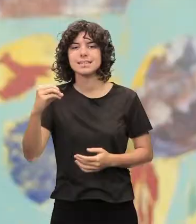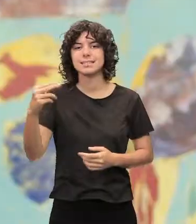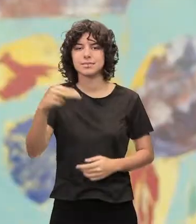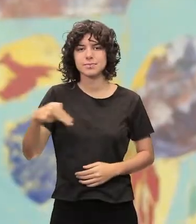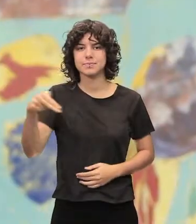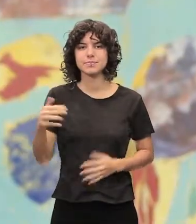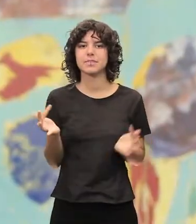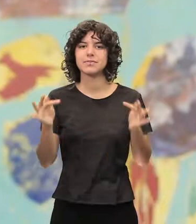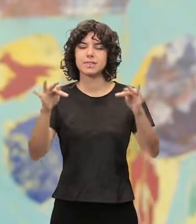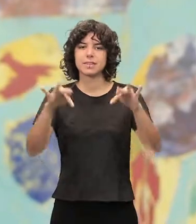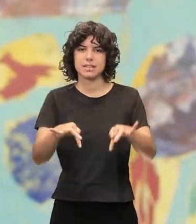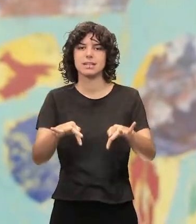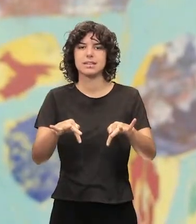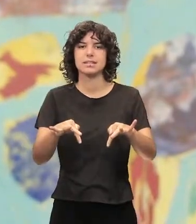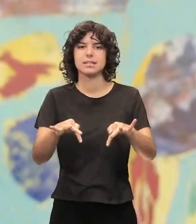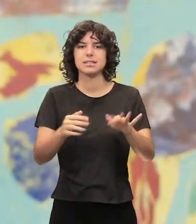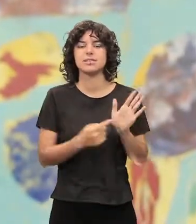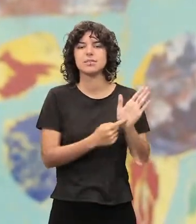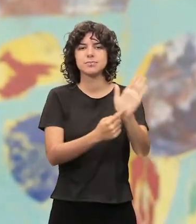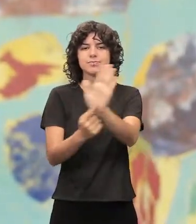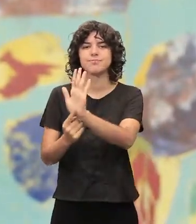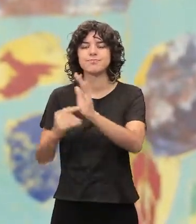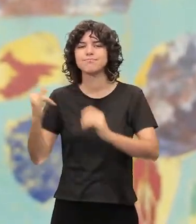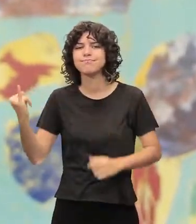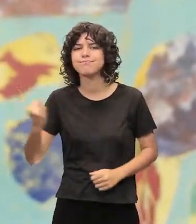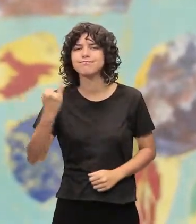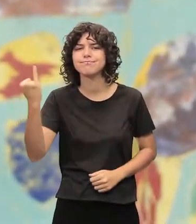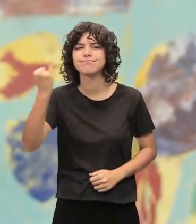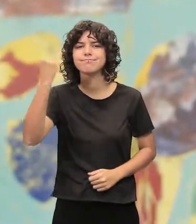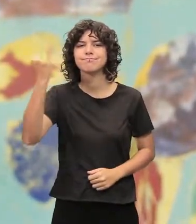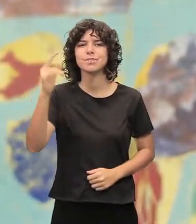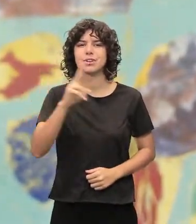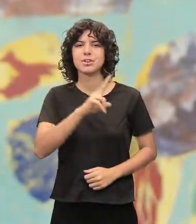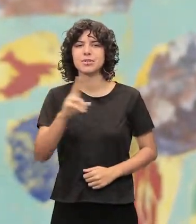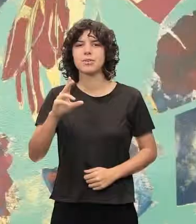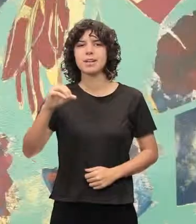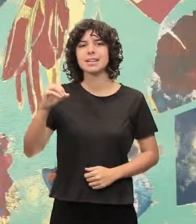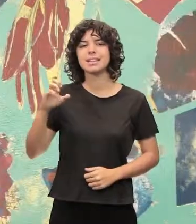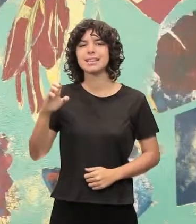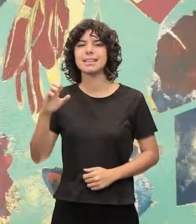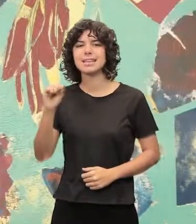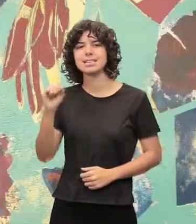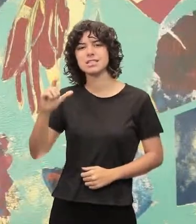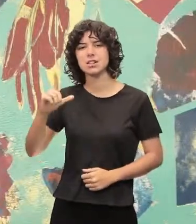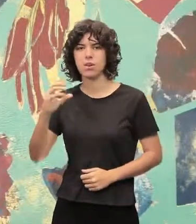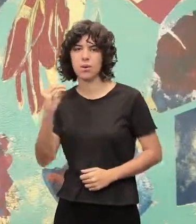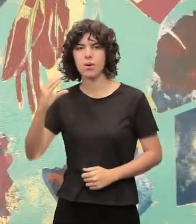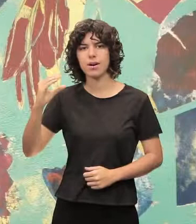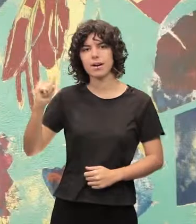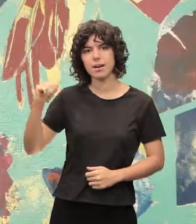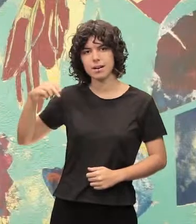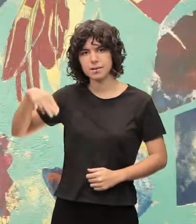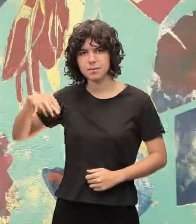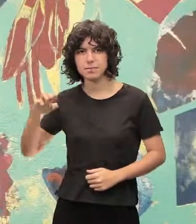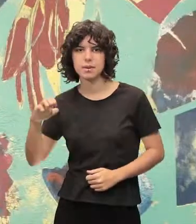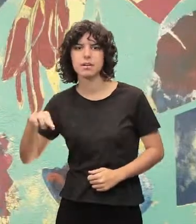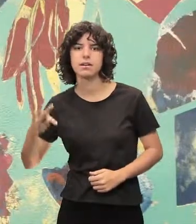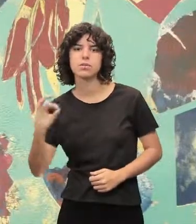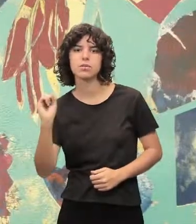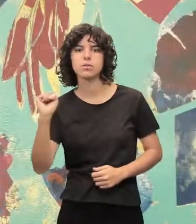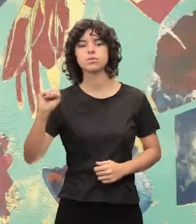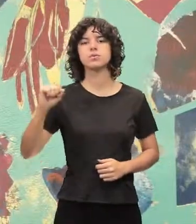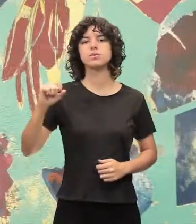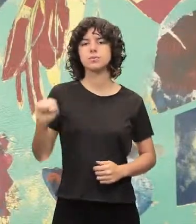ciclo com uma exposição também muito importante, itinerante, chamada Deslocamentos, que é já prevista para Brasília, que